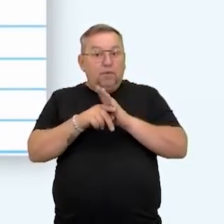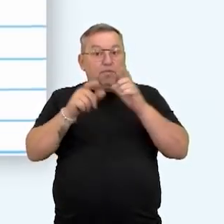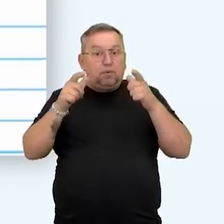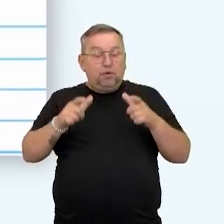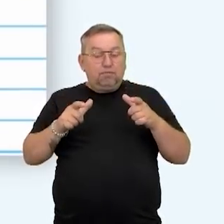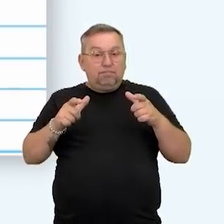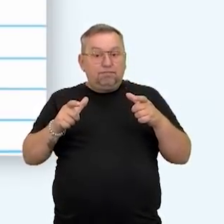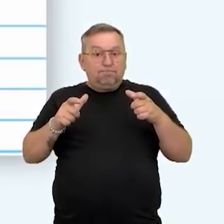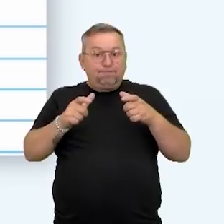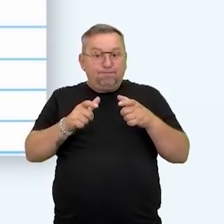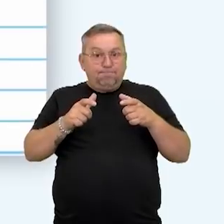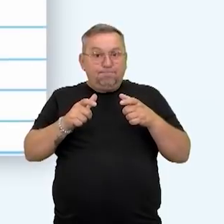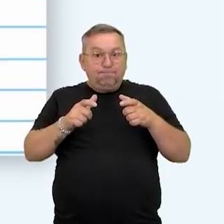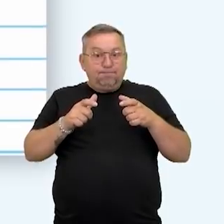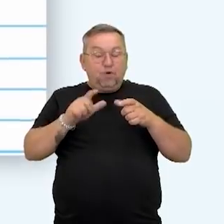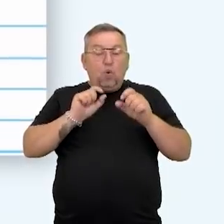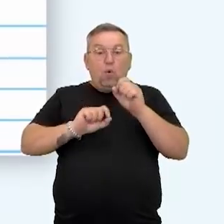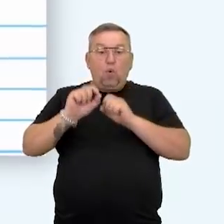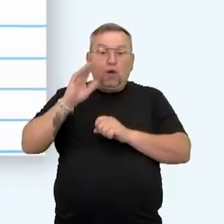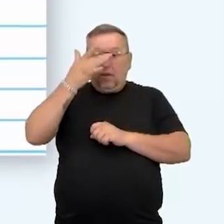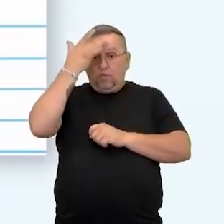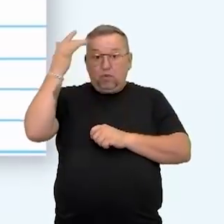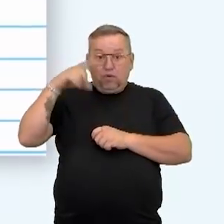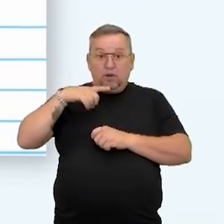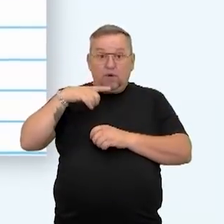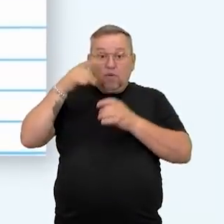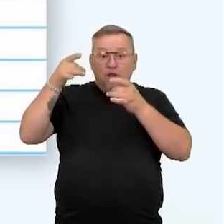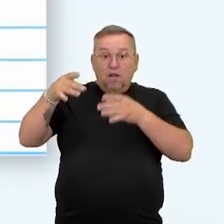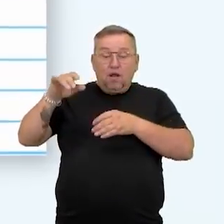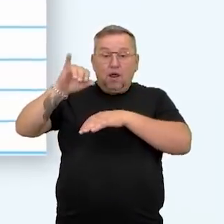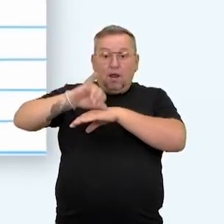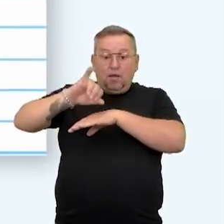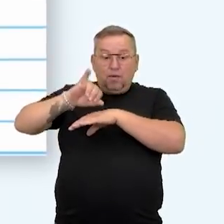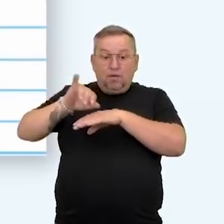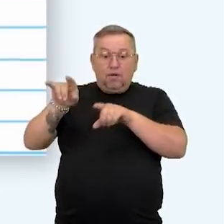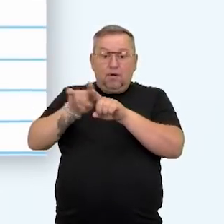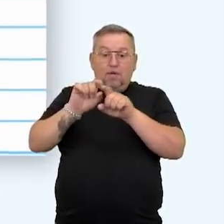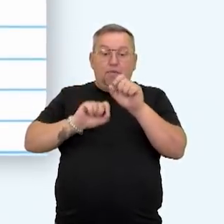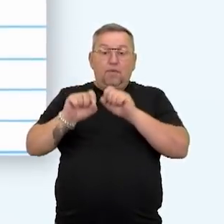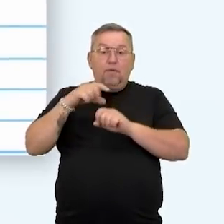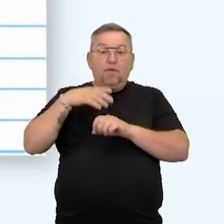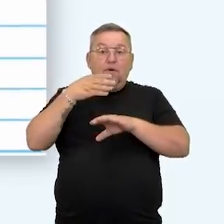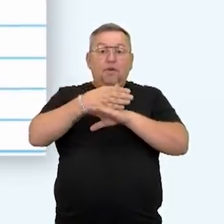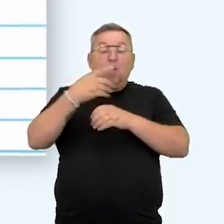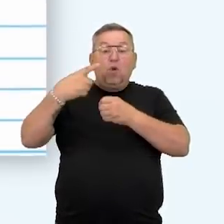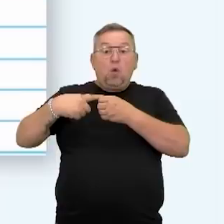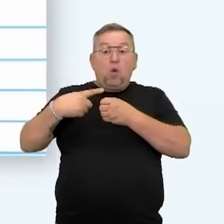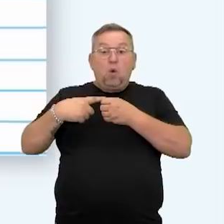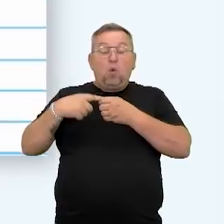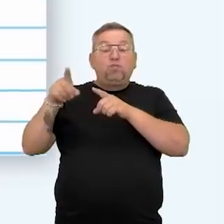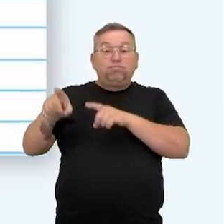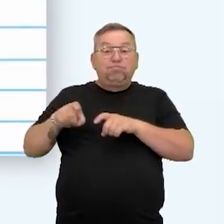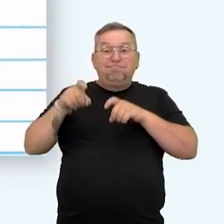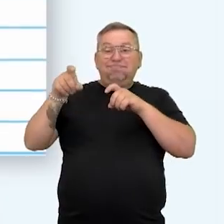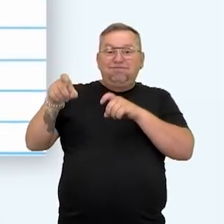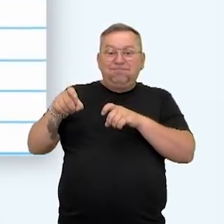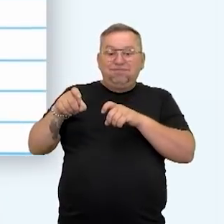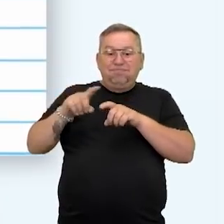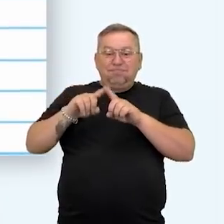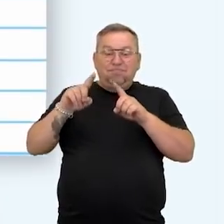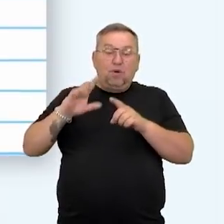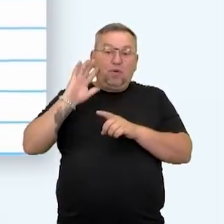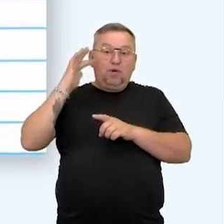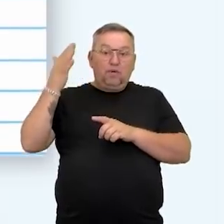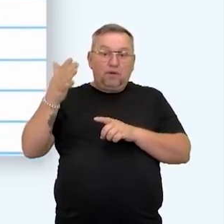médio. De forma geral, muitas pessoas estão deixando as capitais dos estados para morarem em cidades do interior. Assim, quase todas as